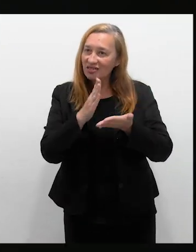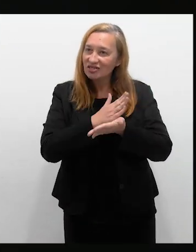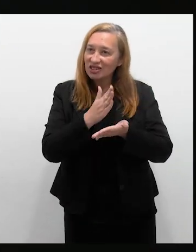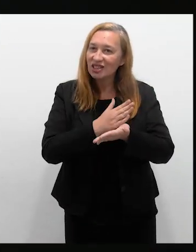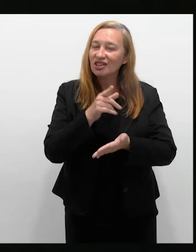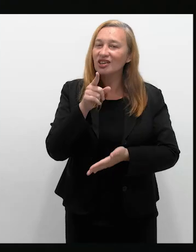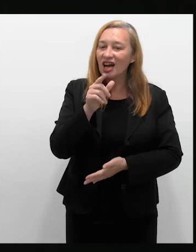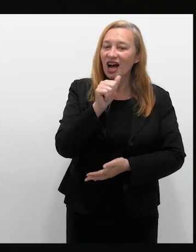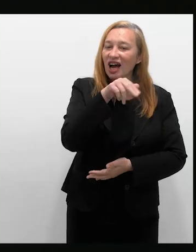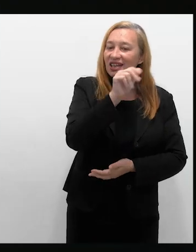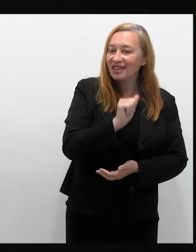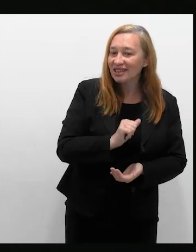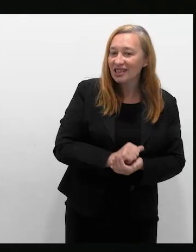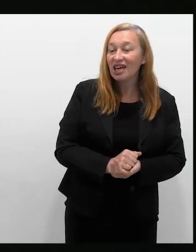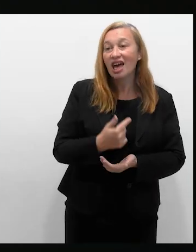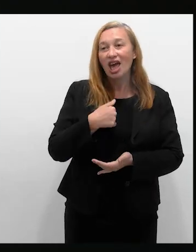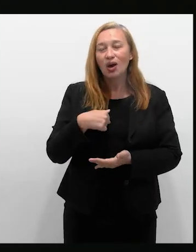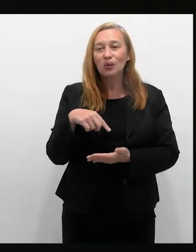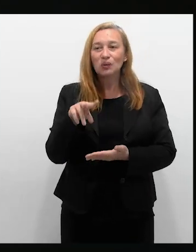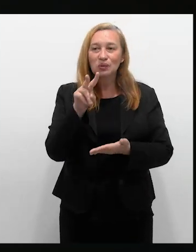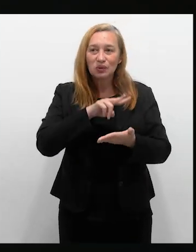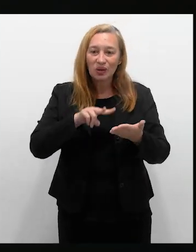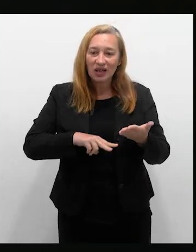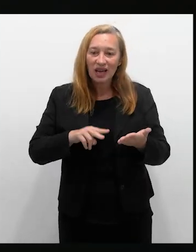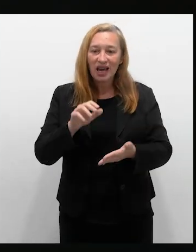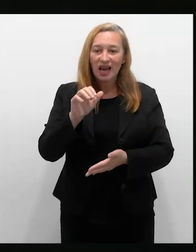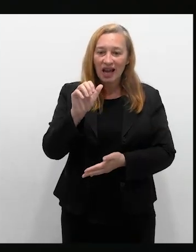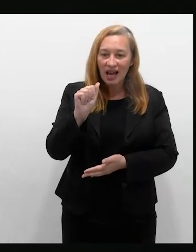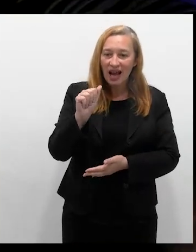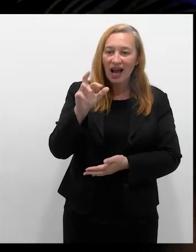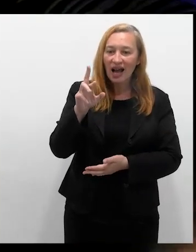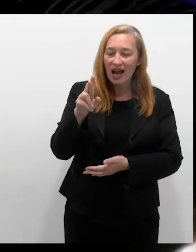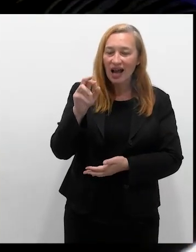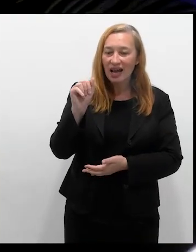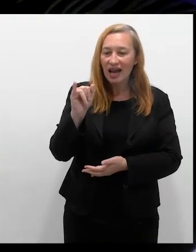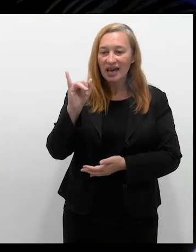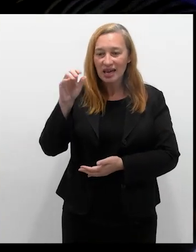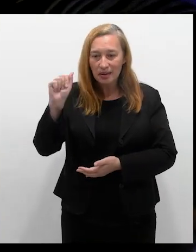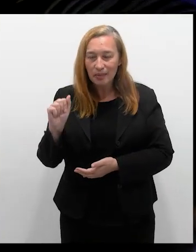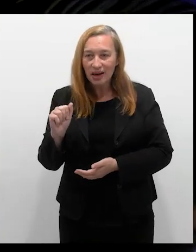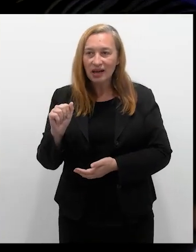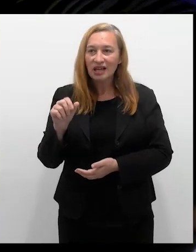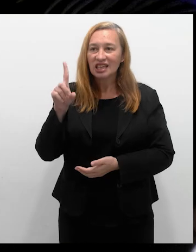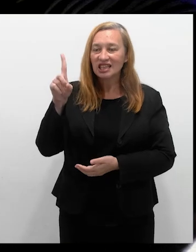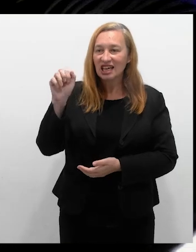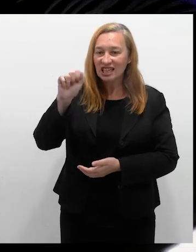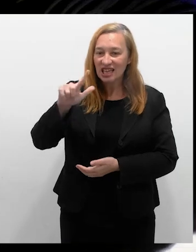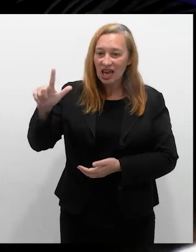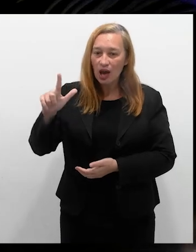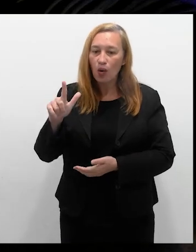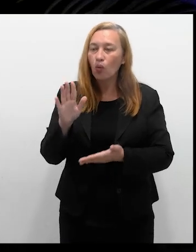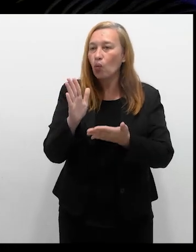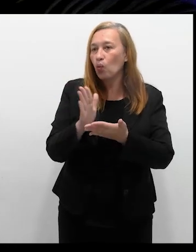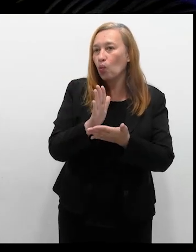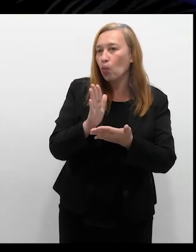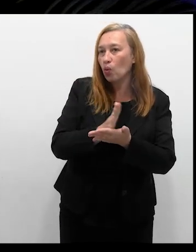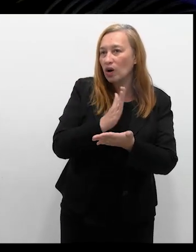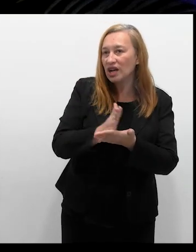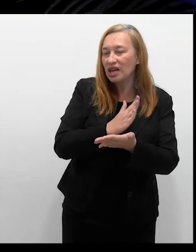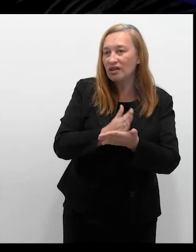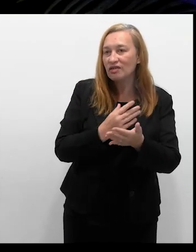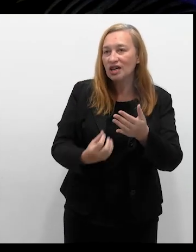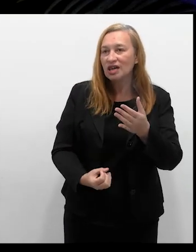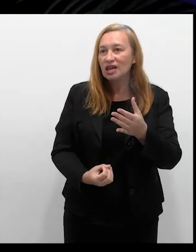Quero saber o que vocês andam lendo. O que você anda lendo, Ana? Eu tô lendo O Caraíba, é um livro do Daniel